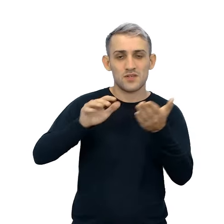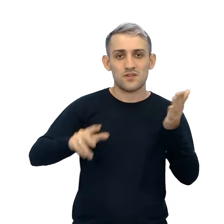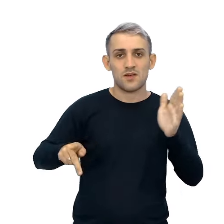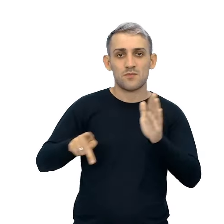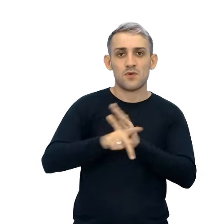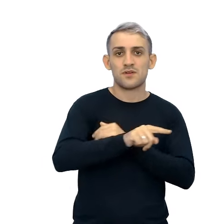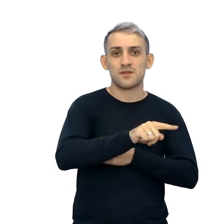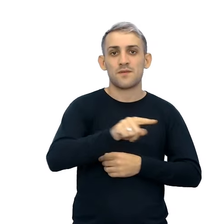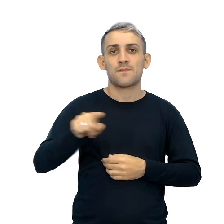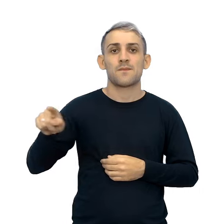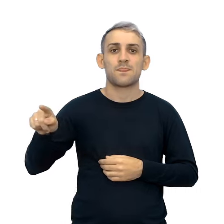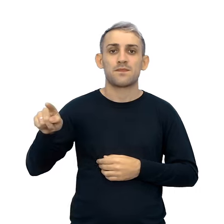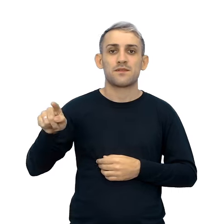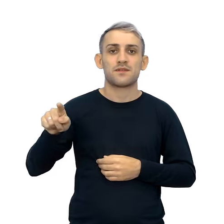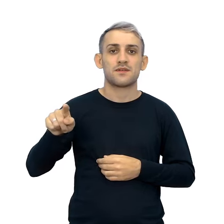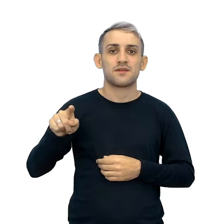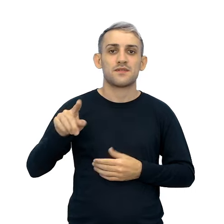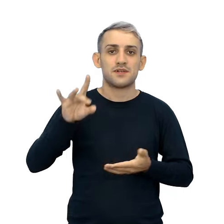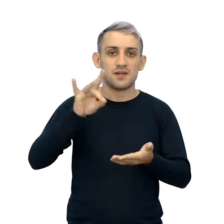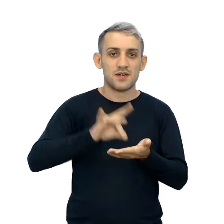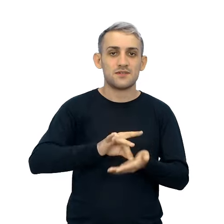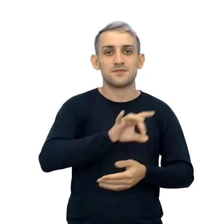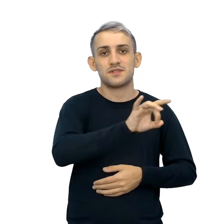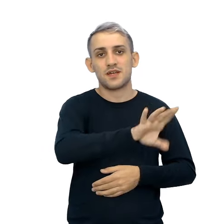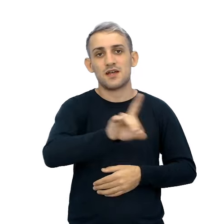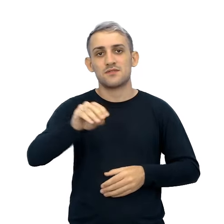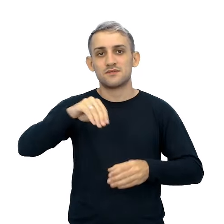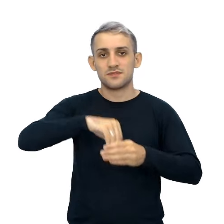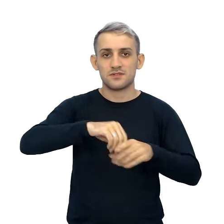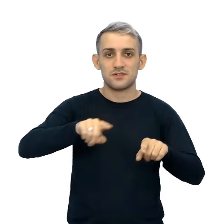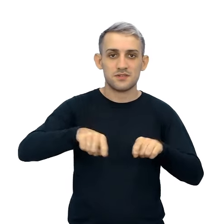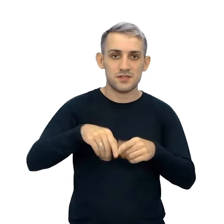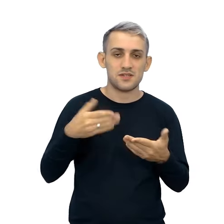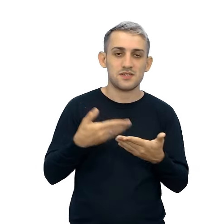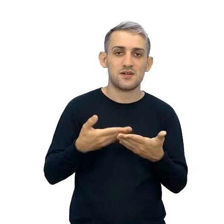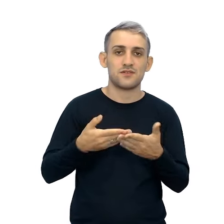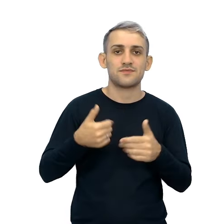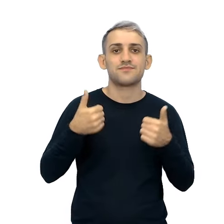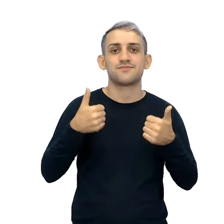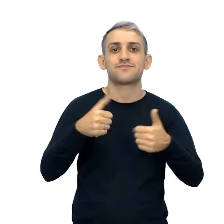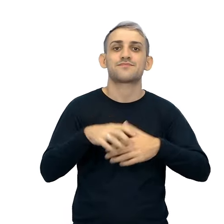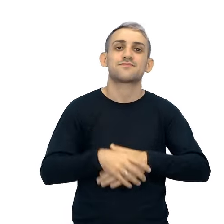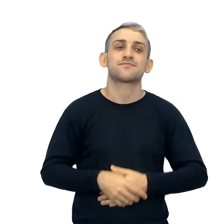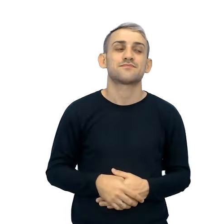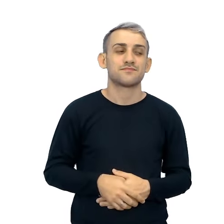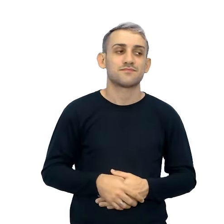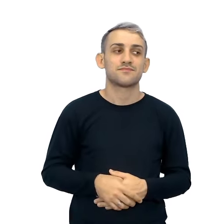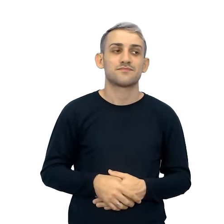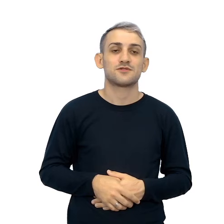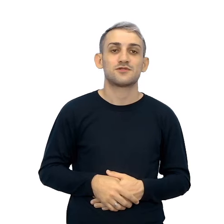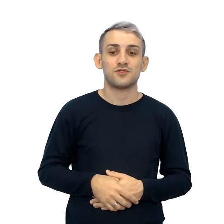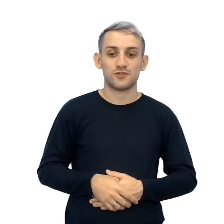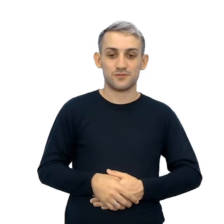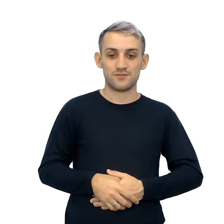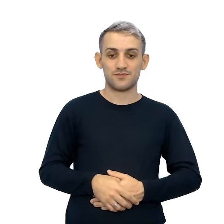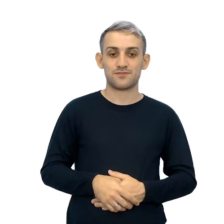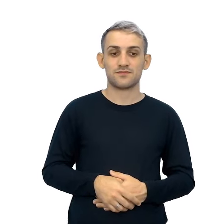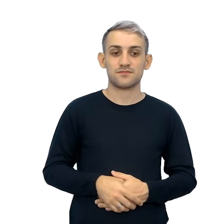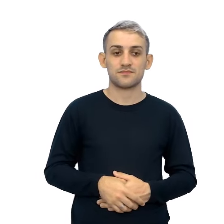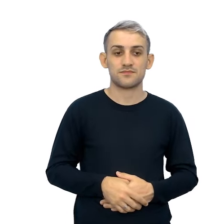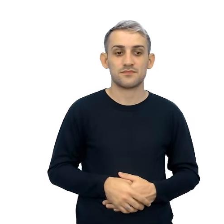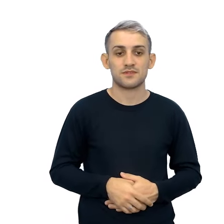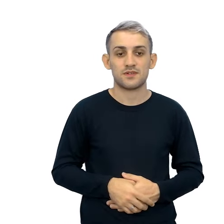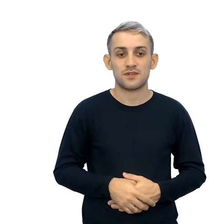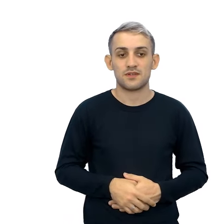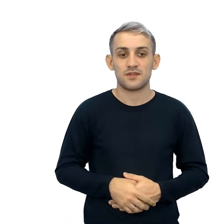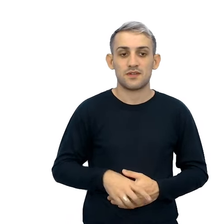aí, conforme a realidade de cada sala de aula em que essa sequência será aplicada, ok? Então, para ir caminhando